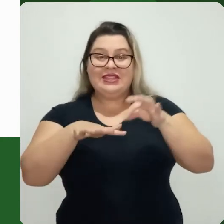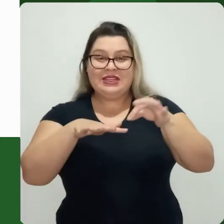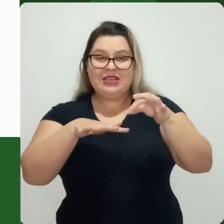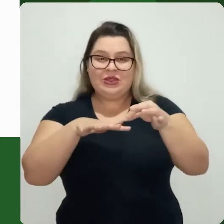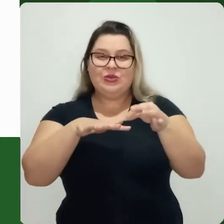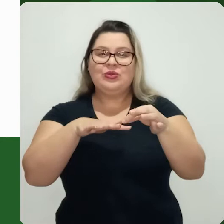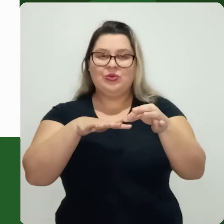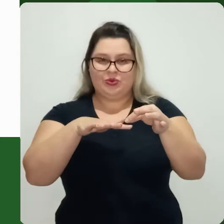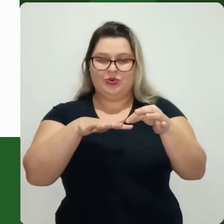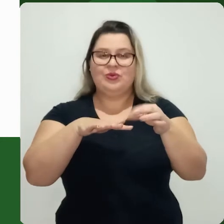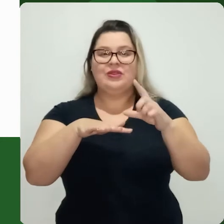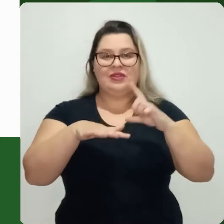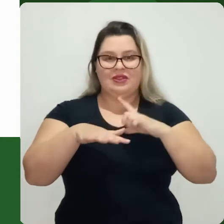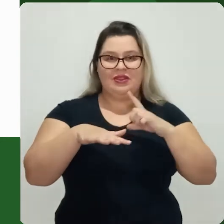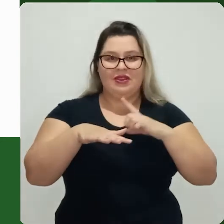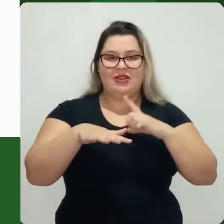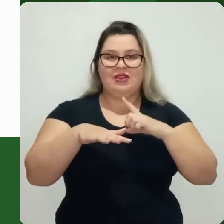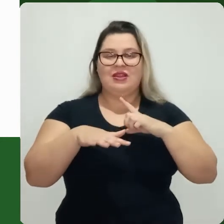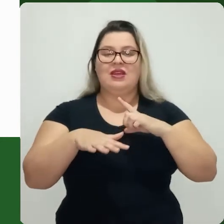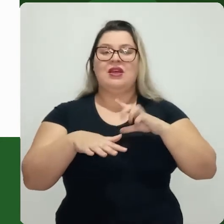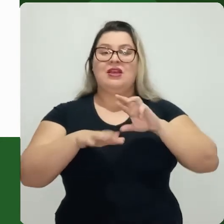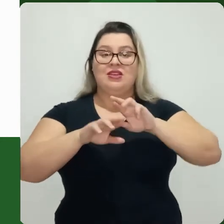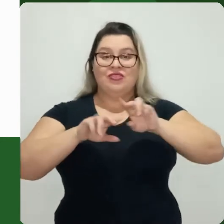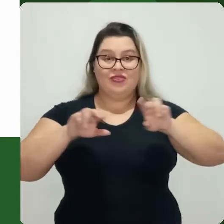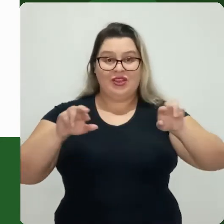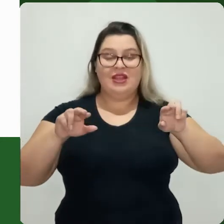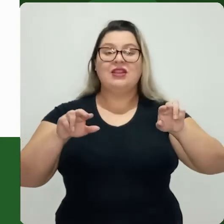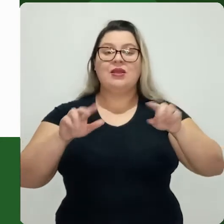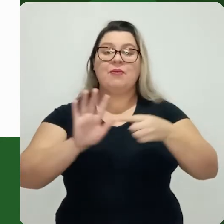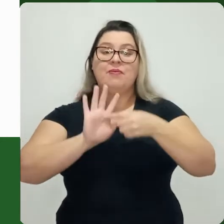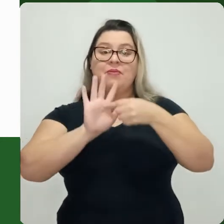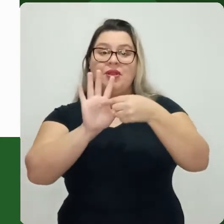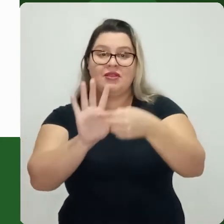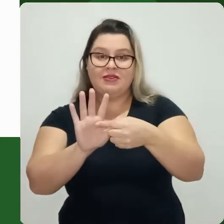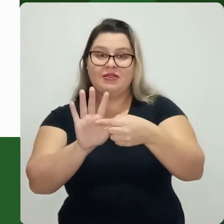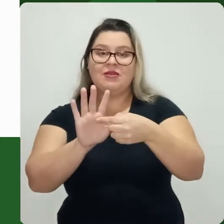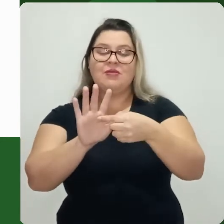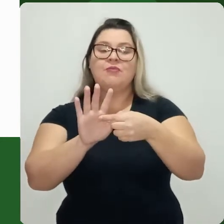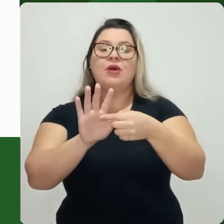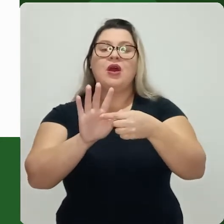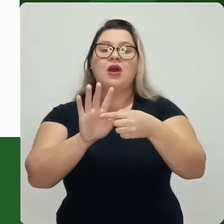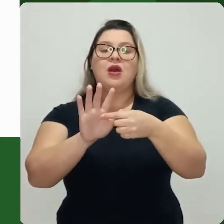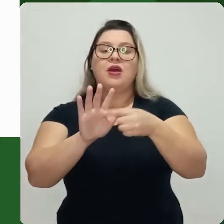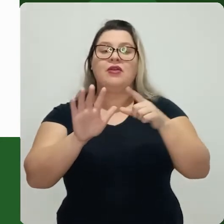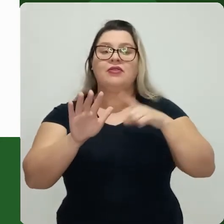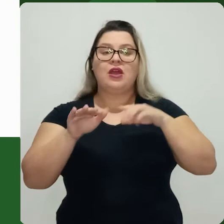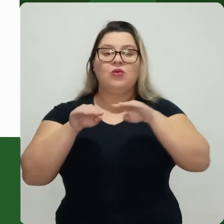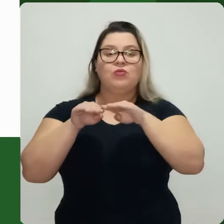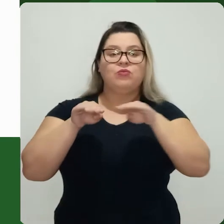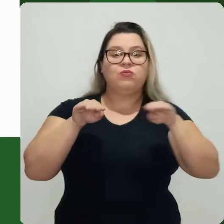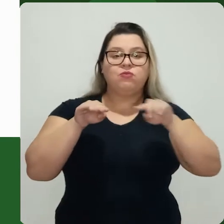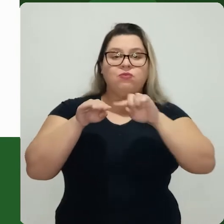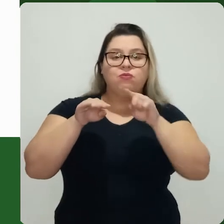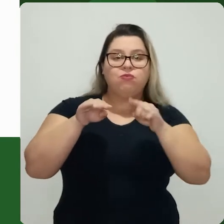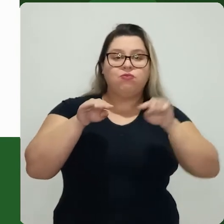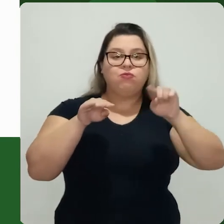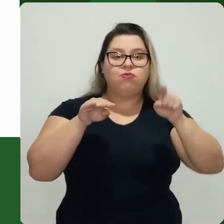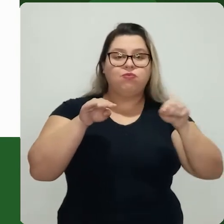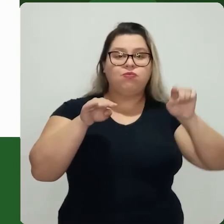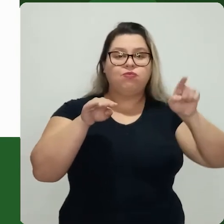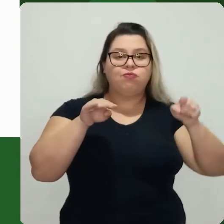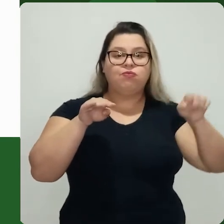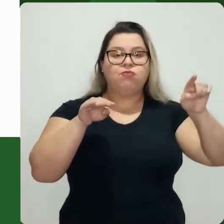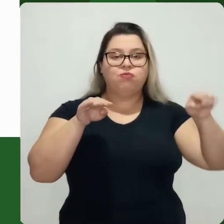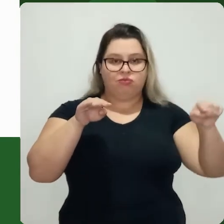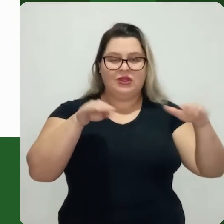tricotados, conhecidos como purl ou link-links, apresentam uma ondulação horizontal ou